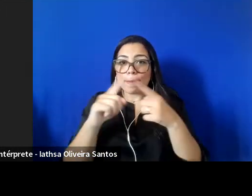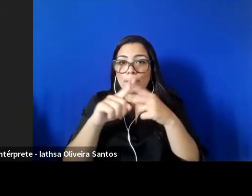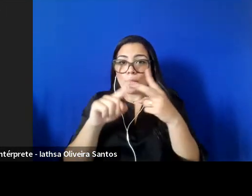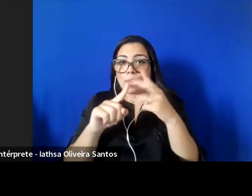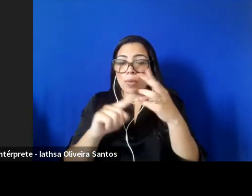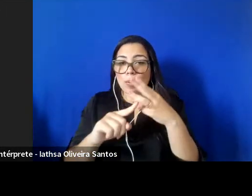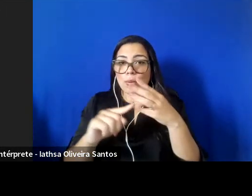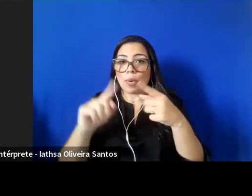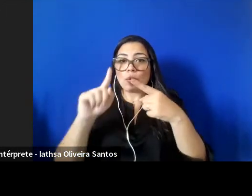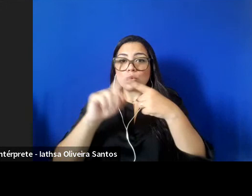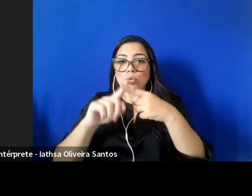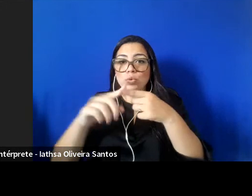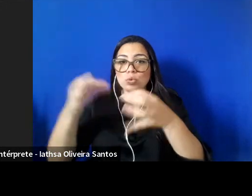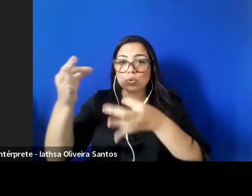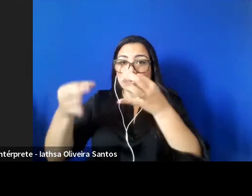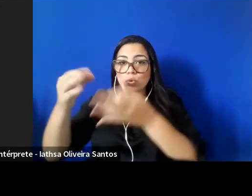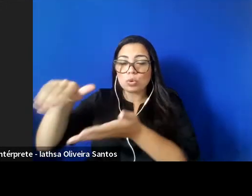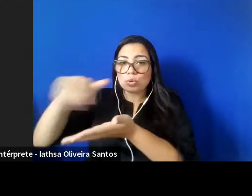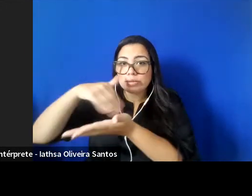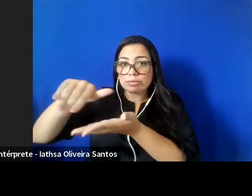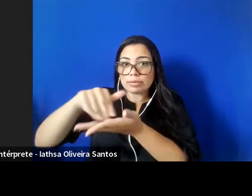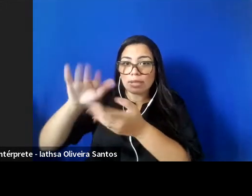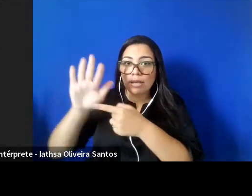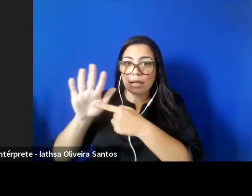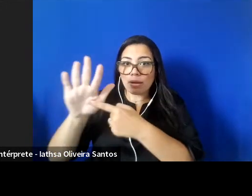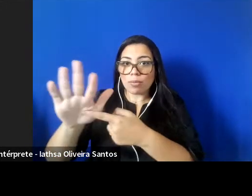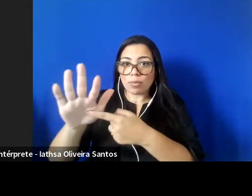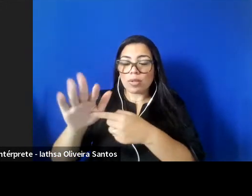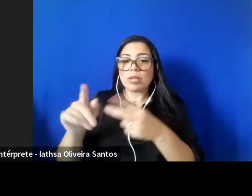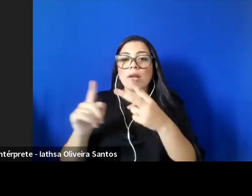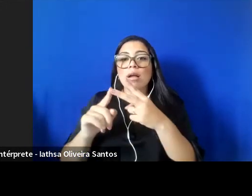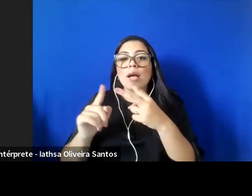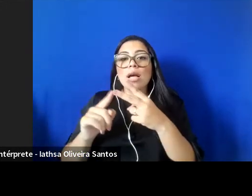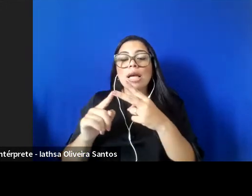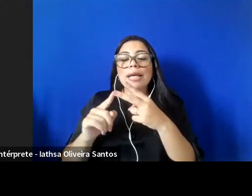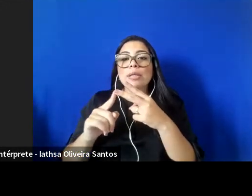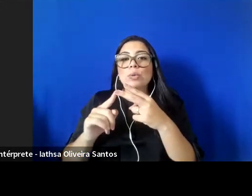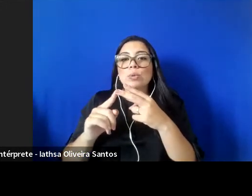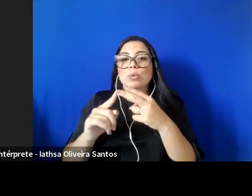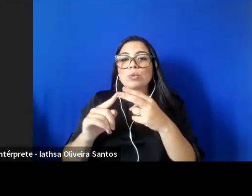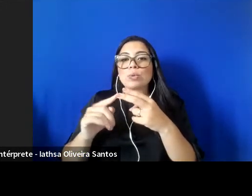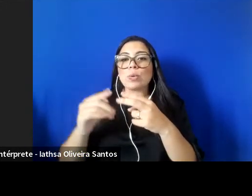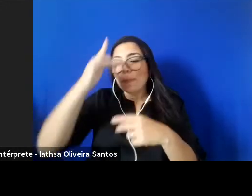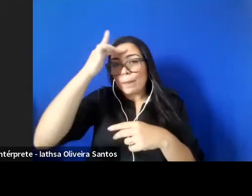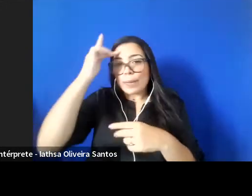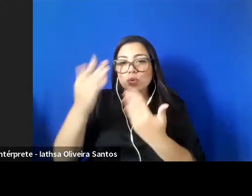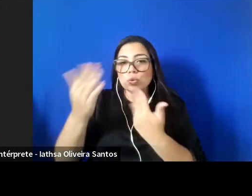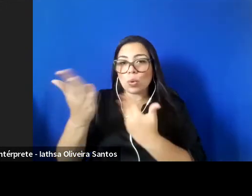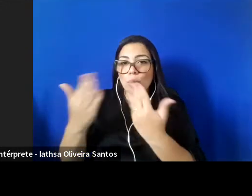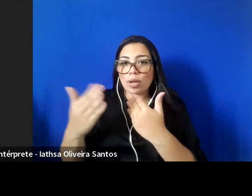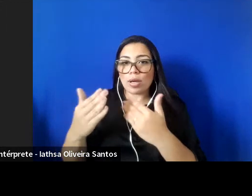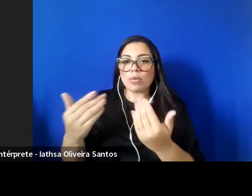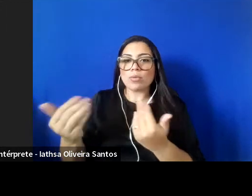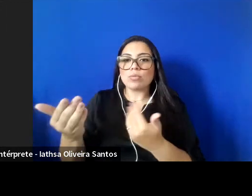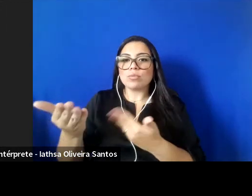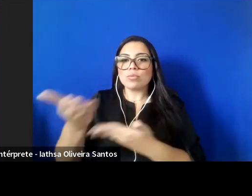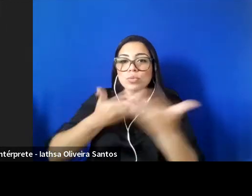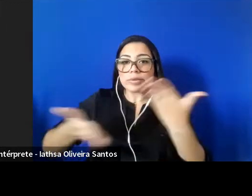juiz, o primeiro secretário por ele destacado, e o mediador, trabalho coordenado. Então, a ideia é